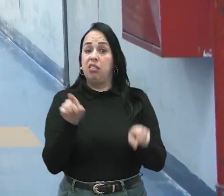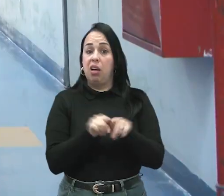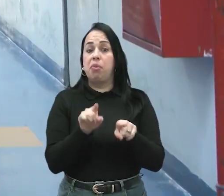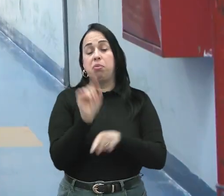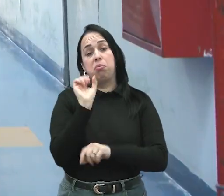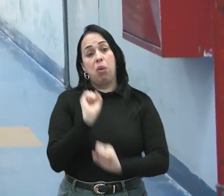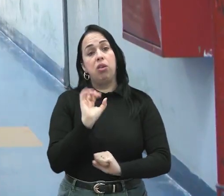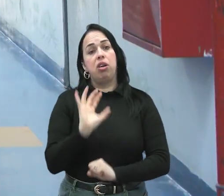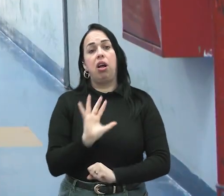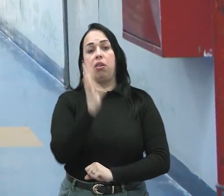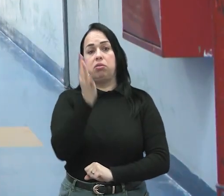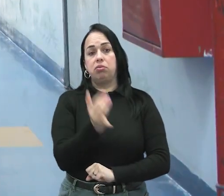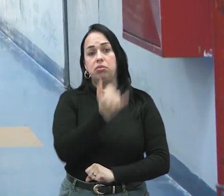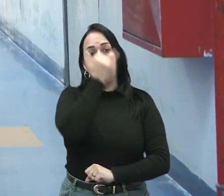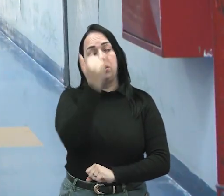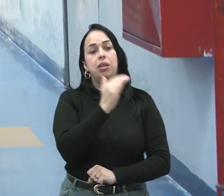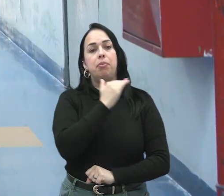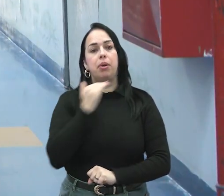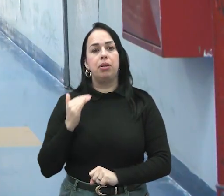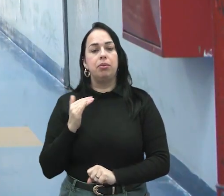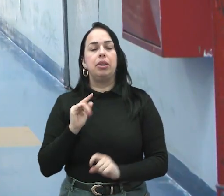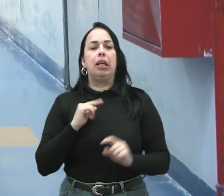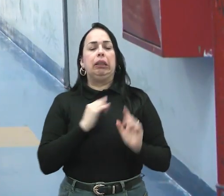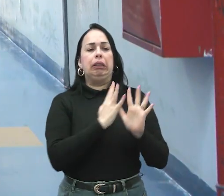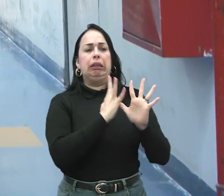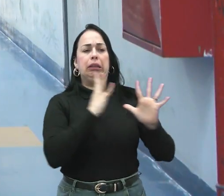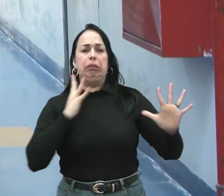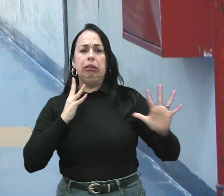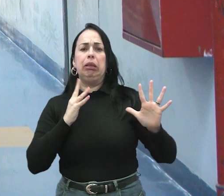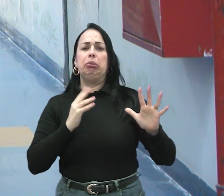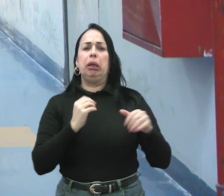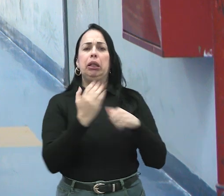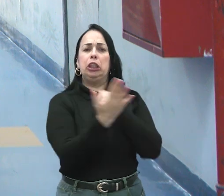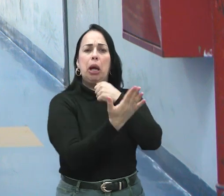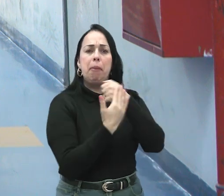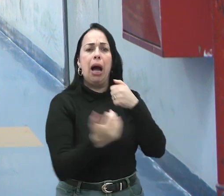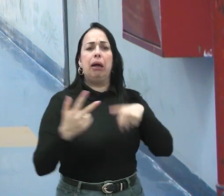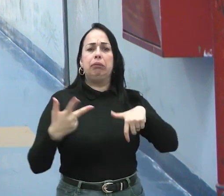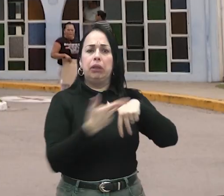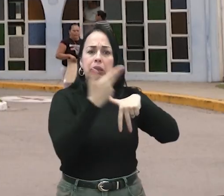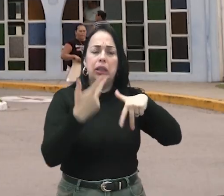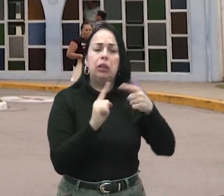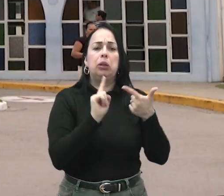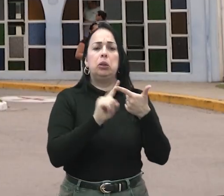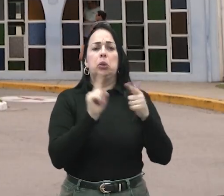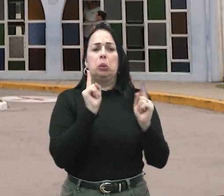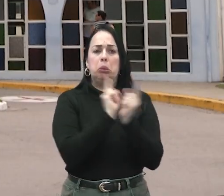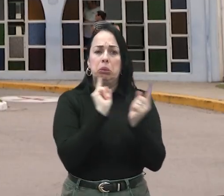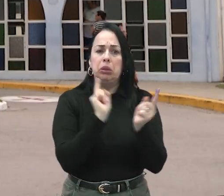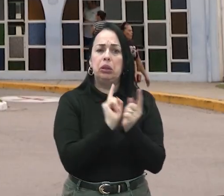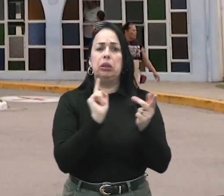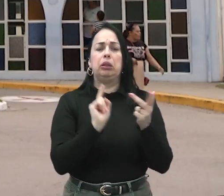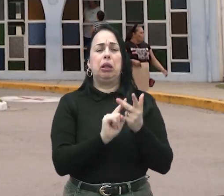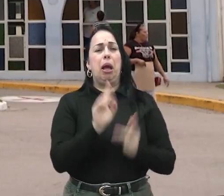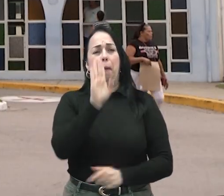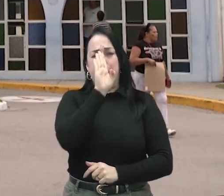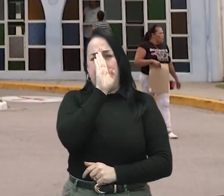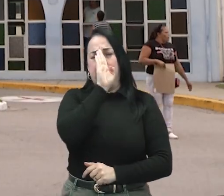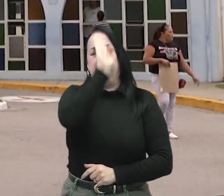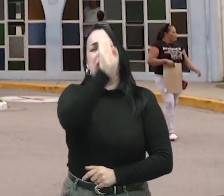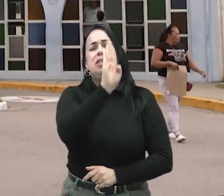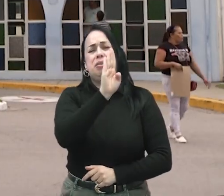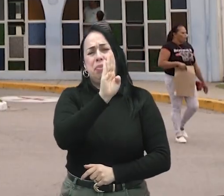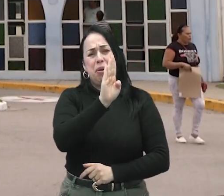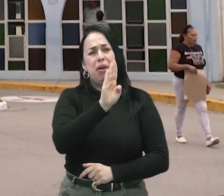vida. As filas por consultas, exames e cirurgias no SUS ainda são um dos